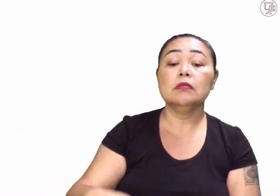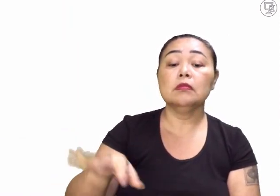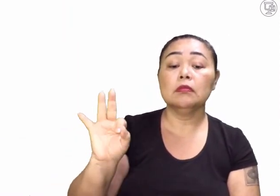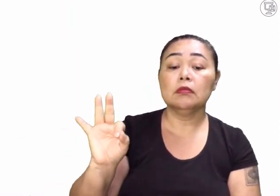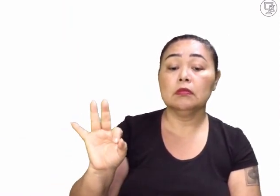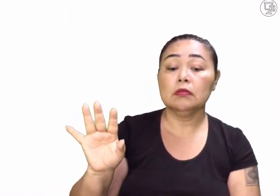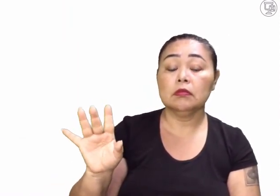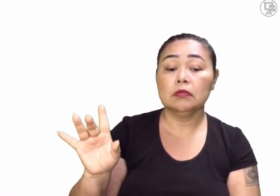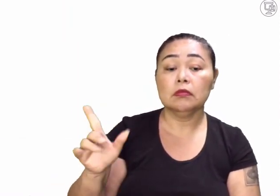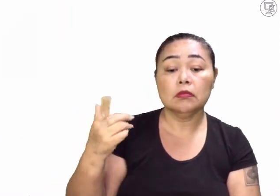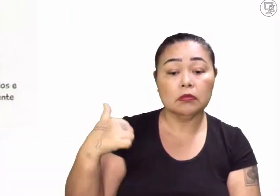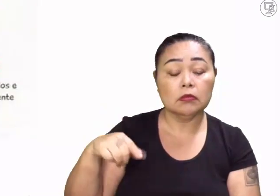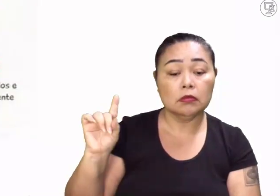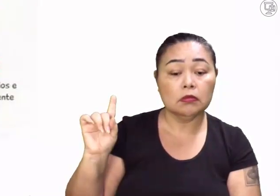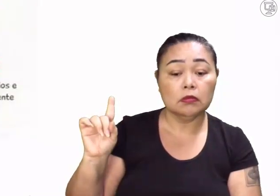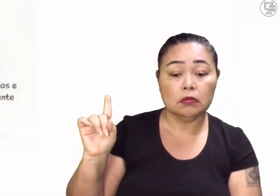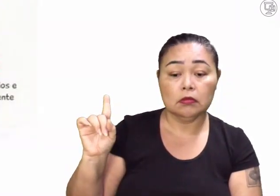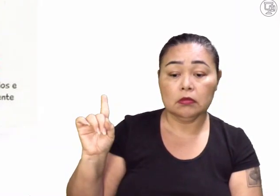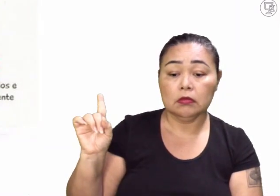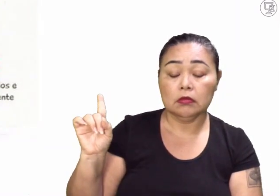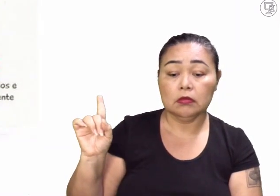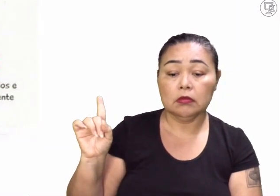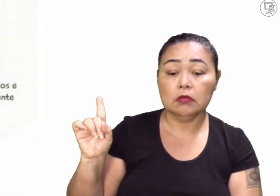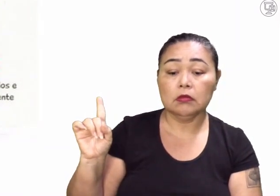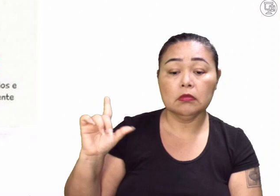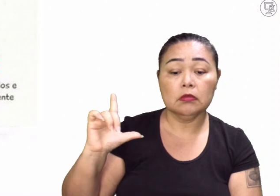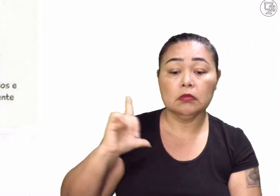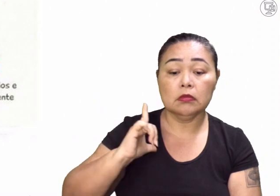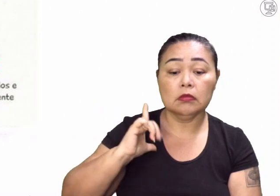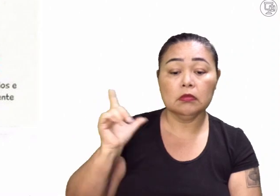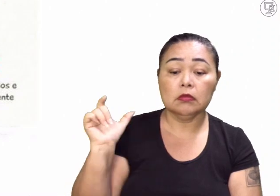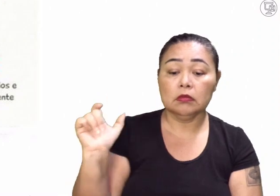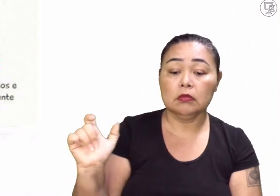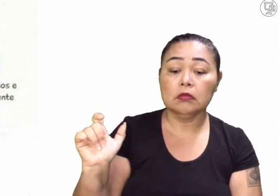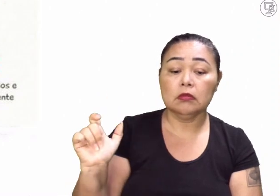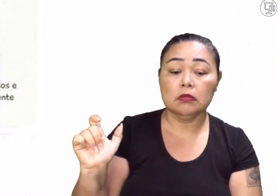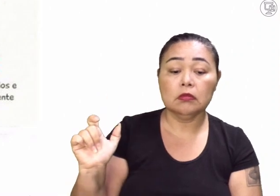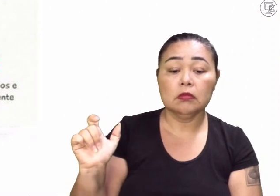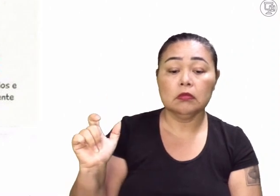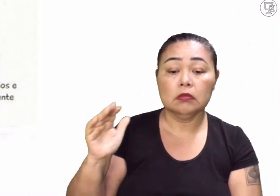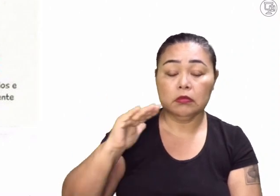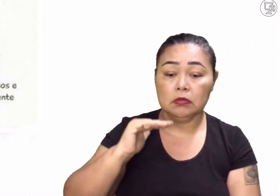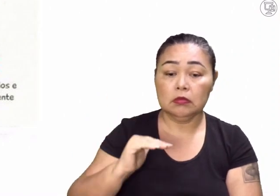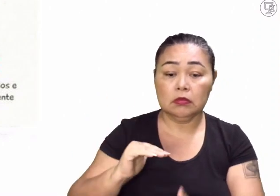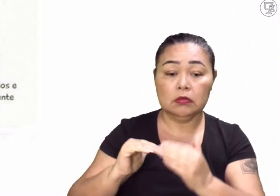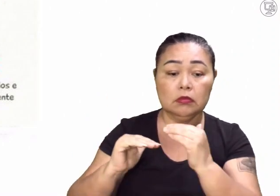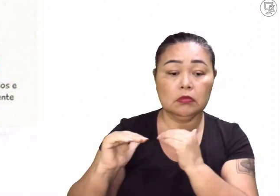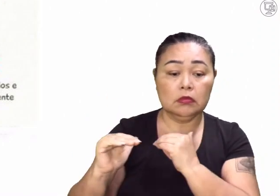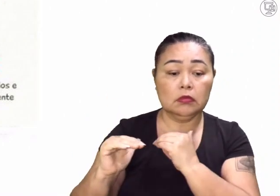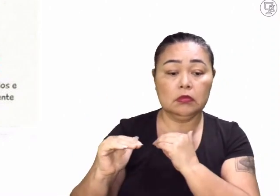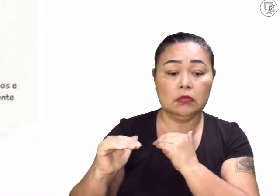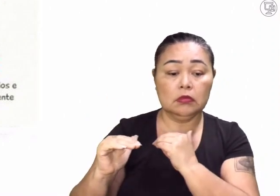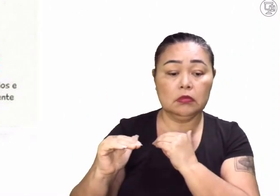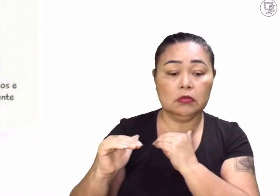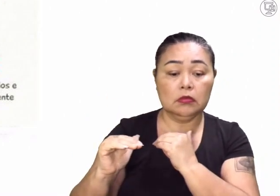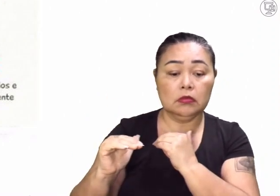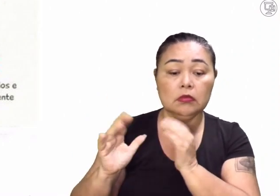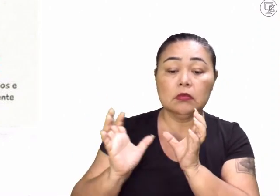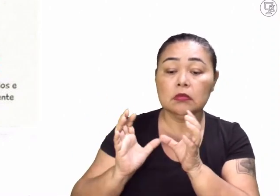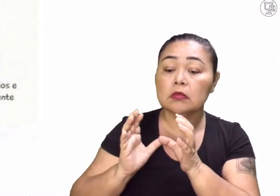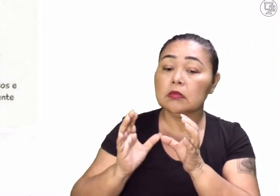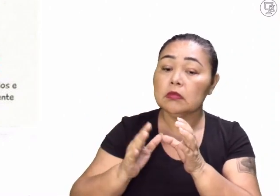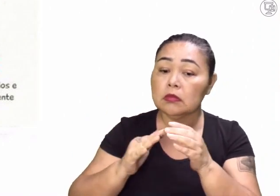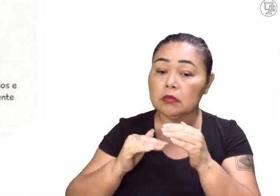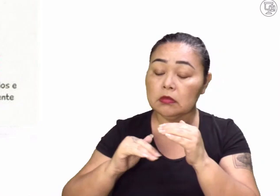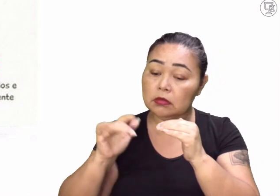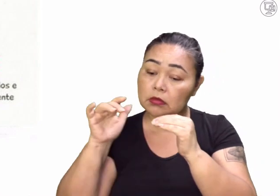Ali tem um... Volta lá, por favor. Volto. Tem aqui um termo, né? Lençol freático, né? Exato. Que é o conjunto de águas